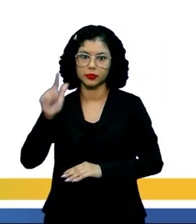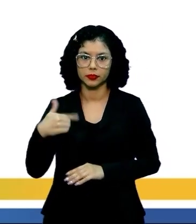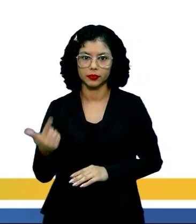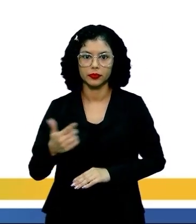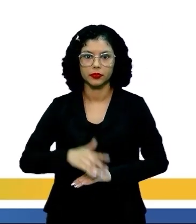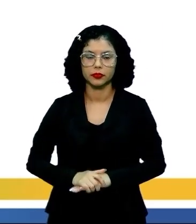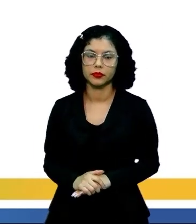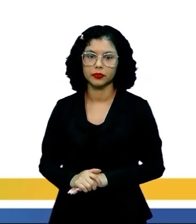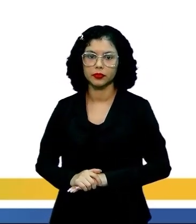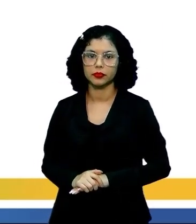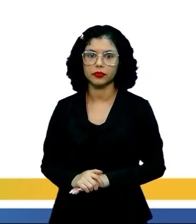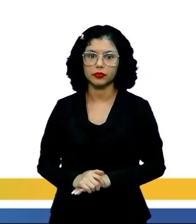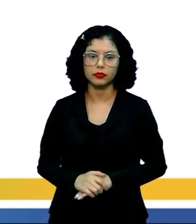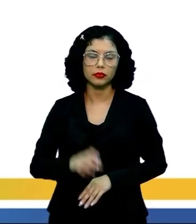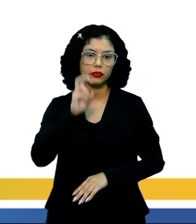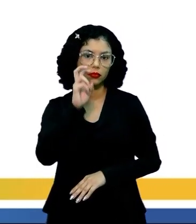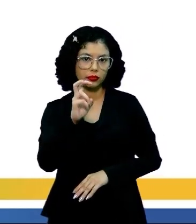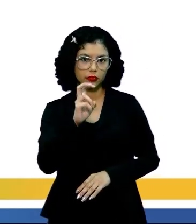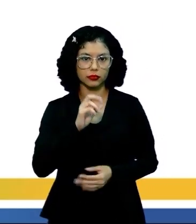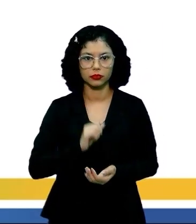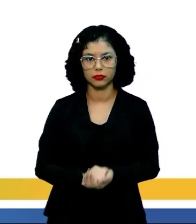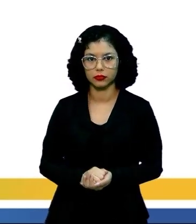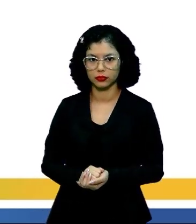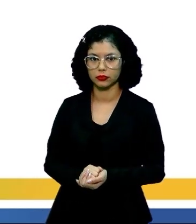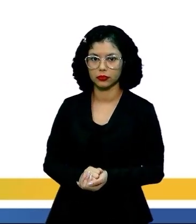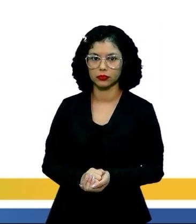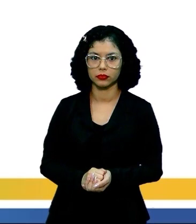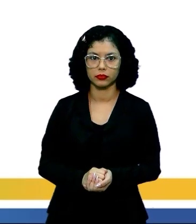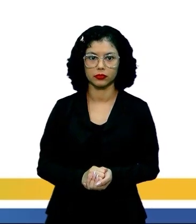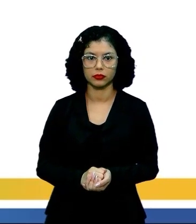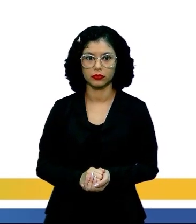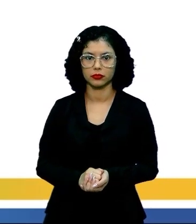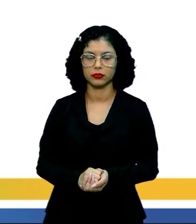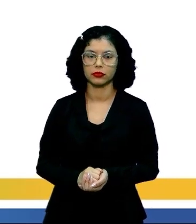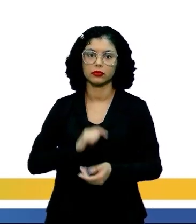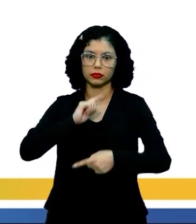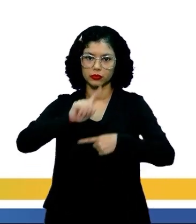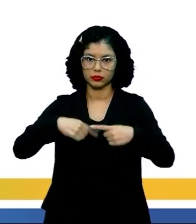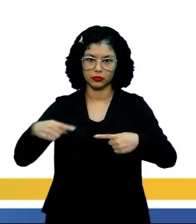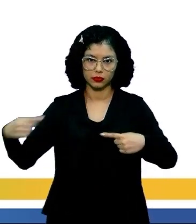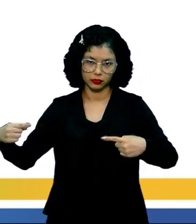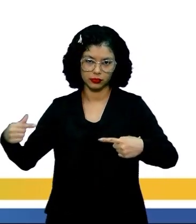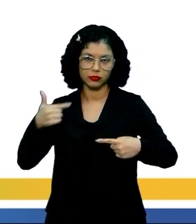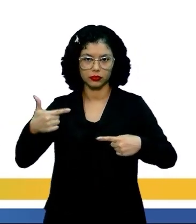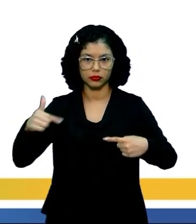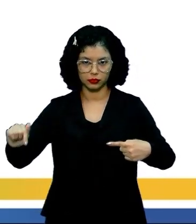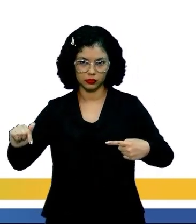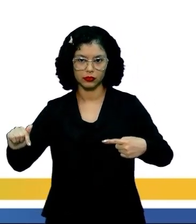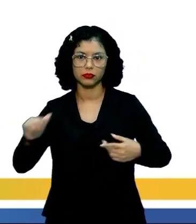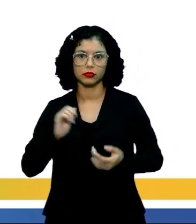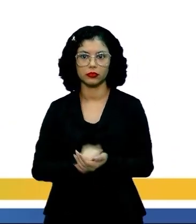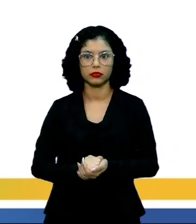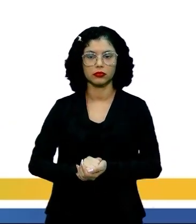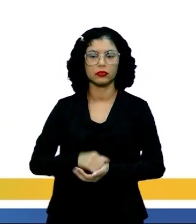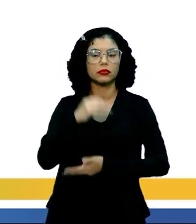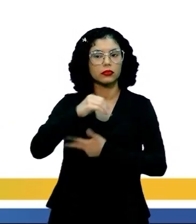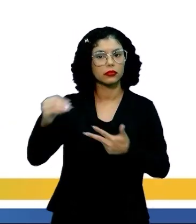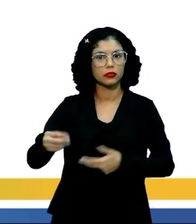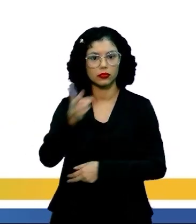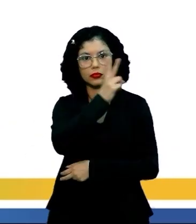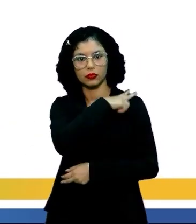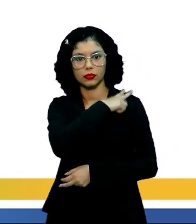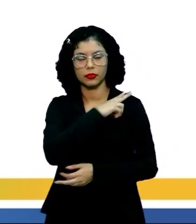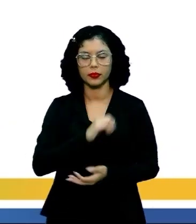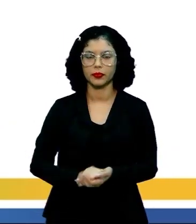próxima, questão 5. Questão 4 da página 27 do livro A Prova Enem do segundo